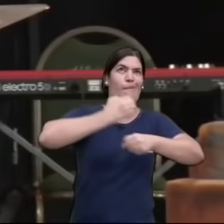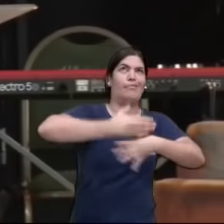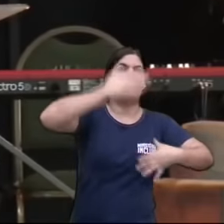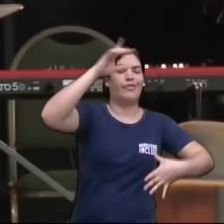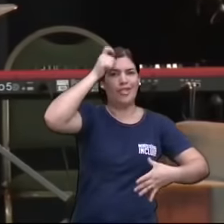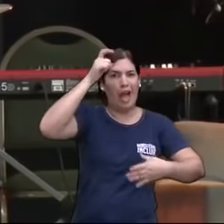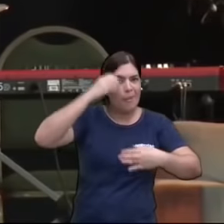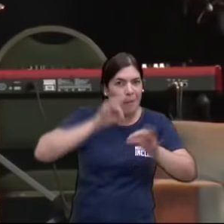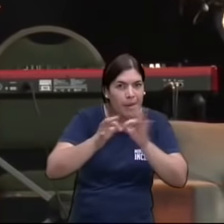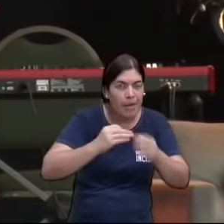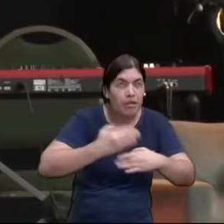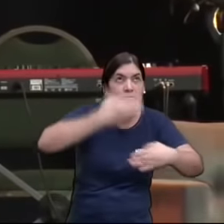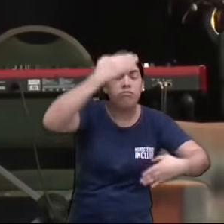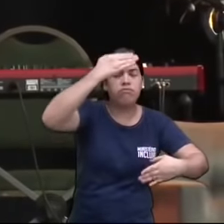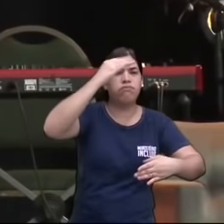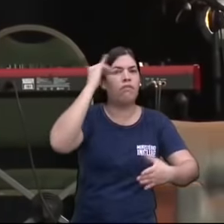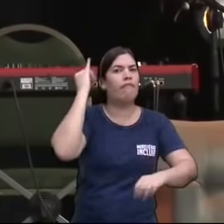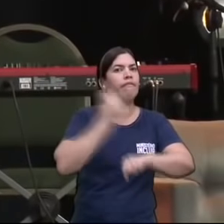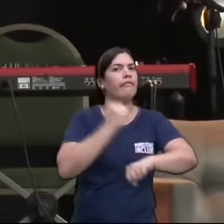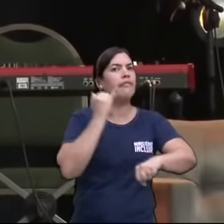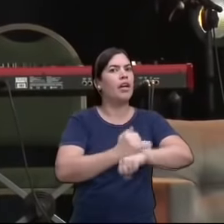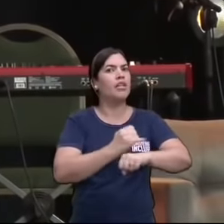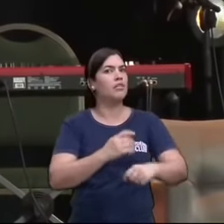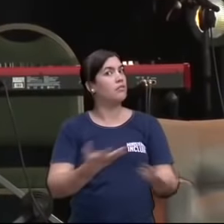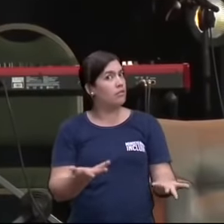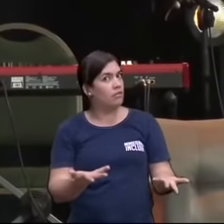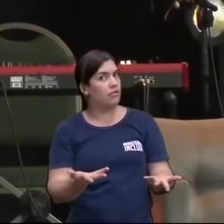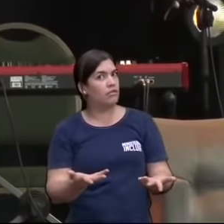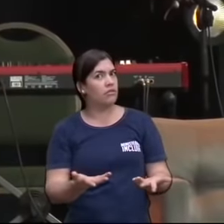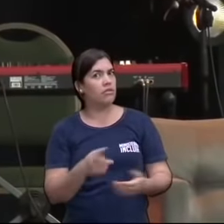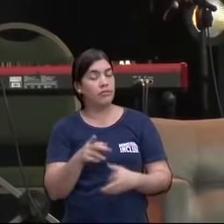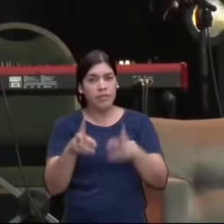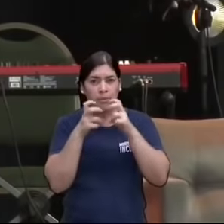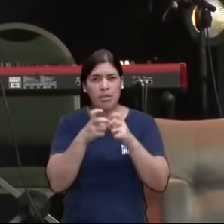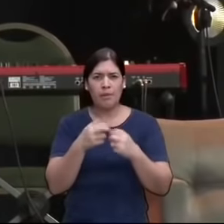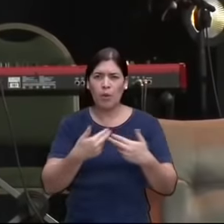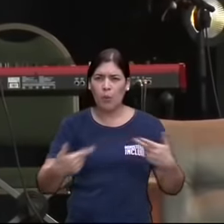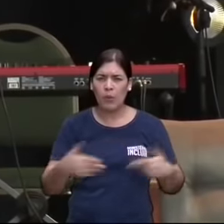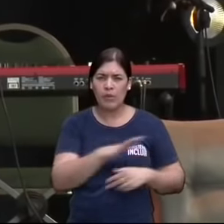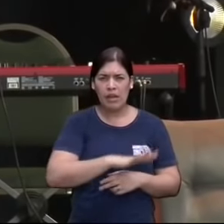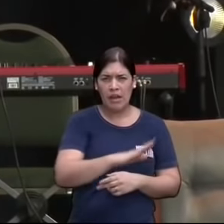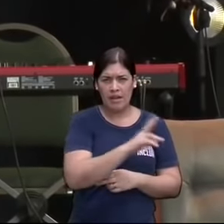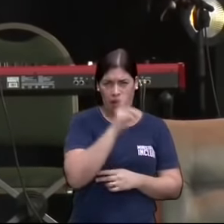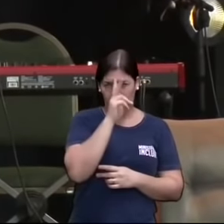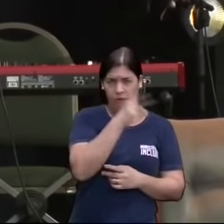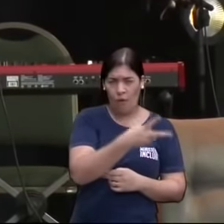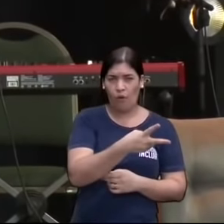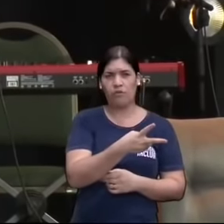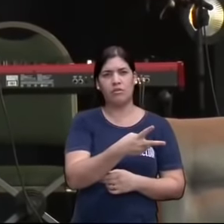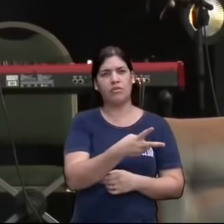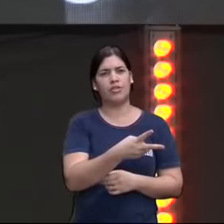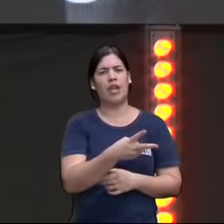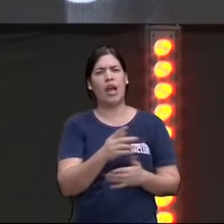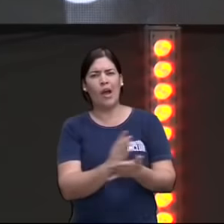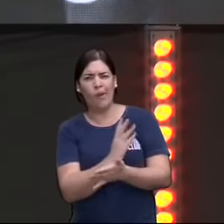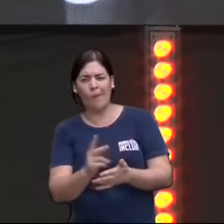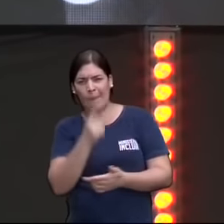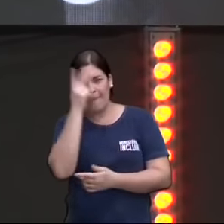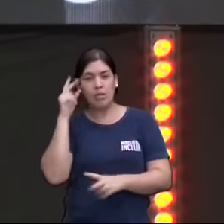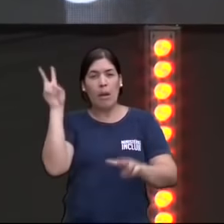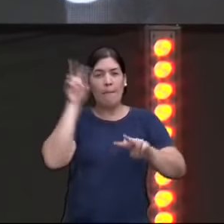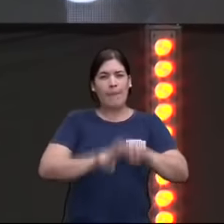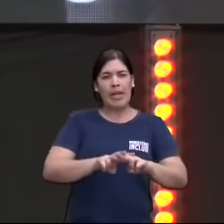pensemos com sabedoria. Tem alguma coisa que está virando uma fortaleza para a gente? Algumas pessoas é pornografia. Não